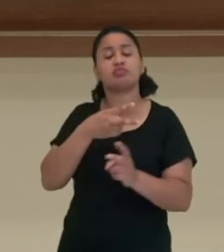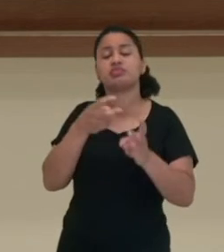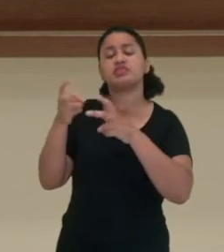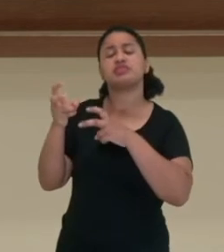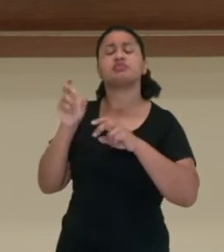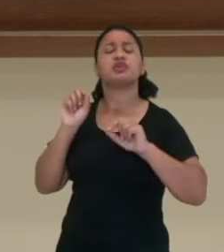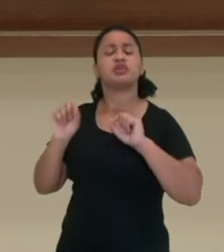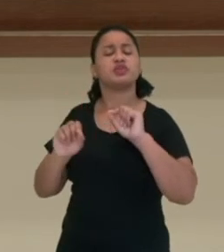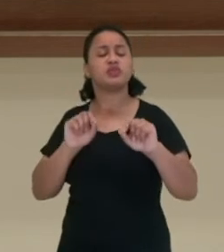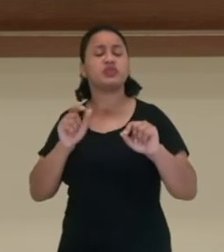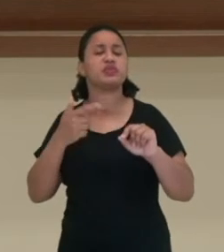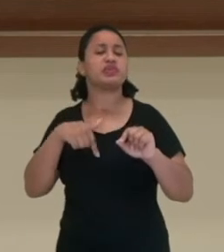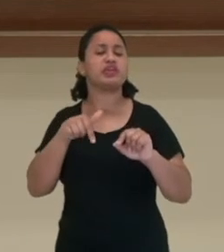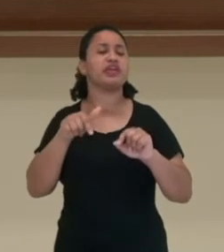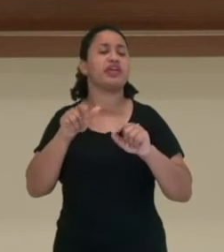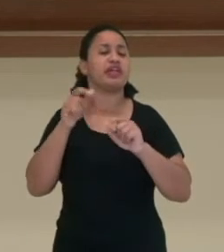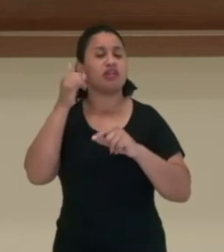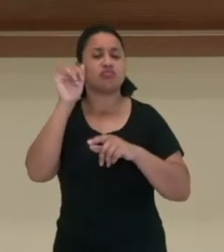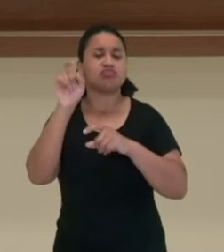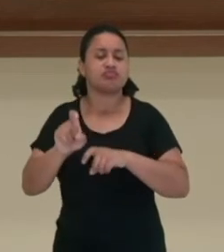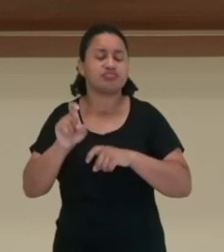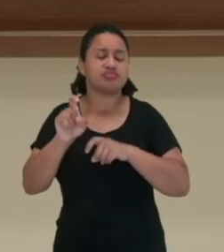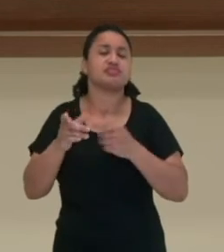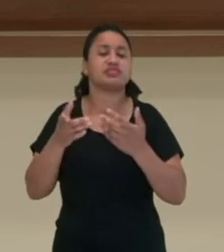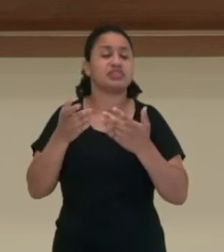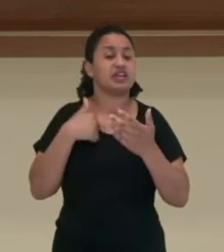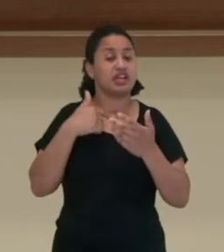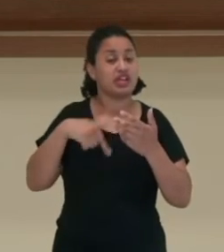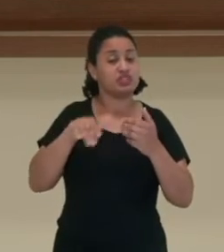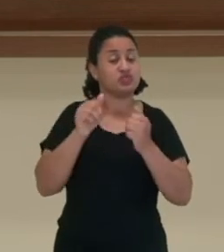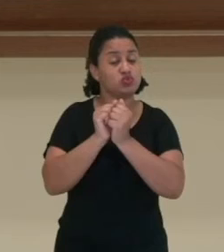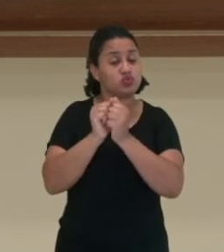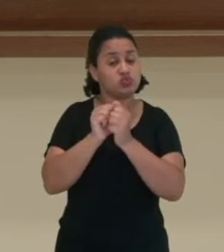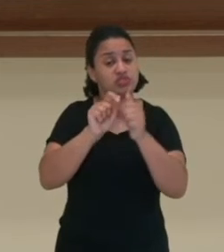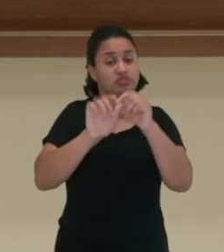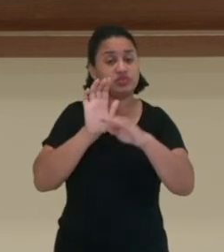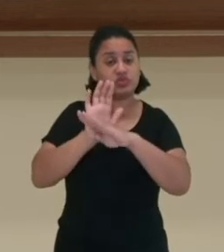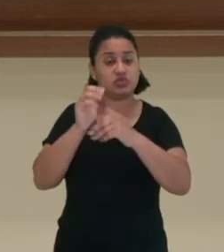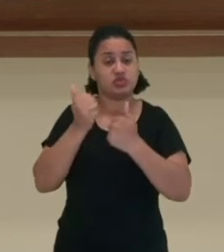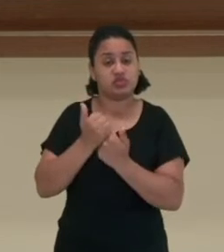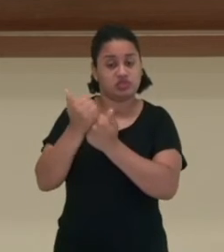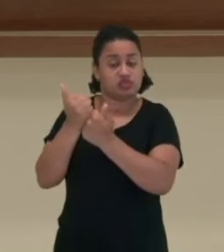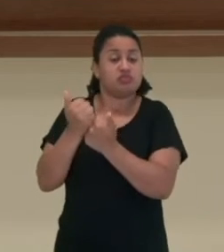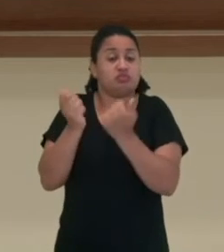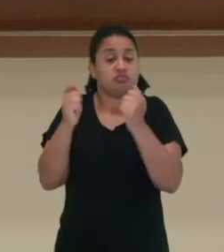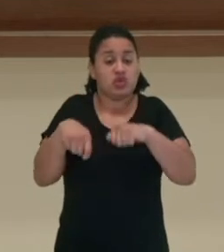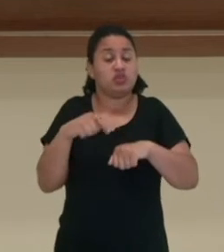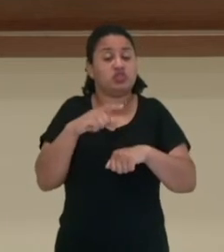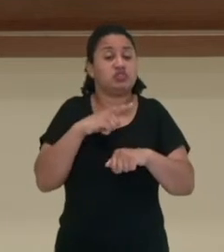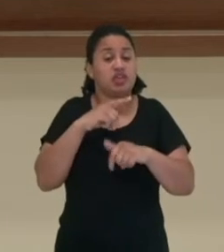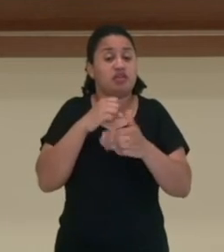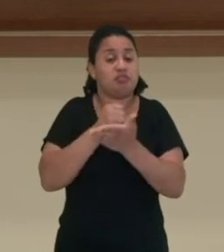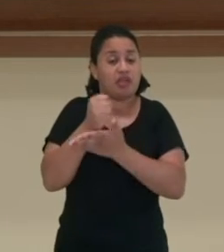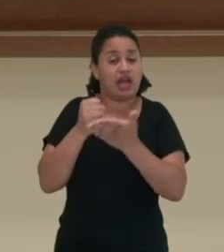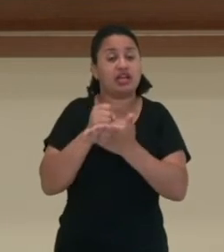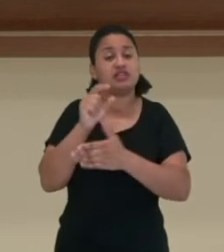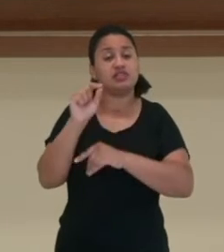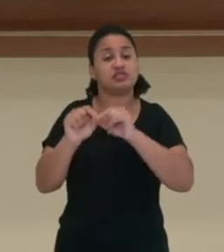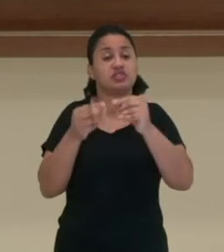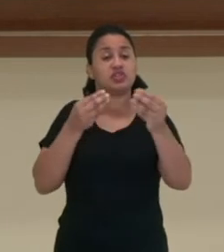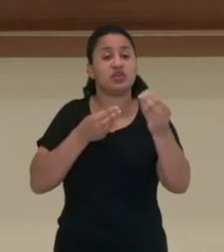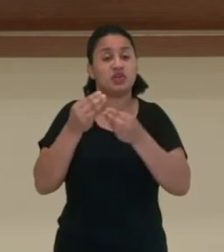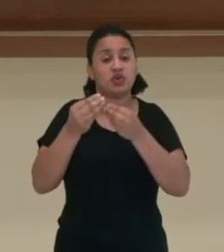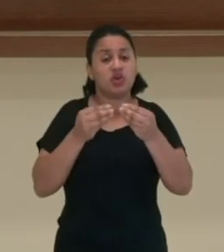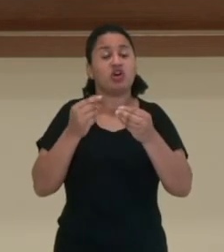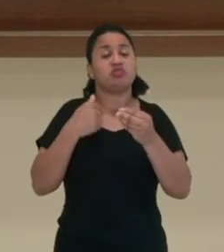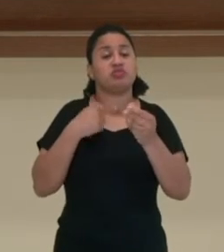dos seus associados, dos seus cooperados. Então ela tem como princípio como fazer